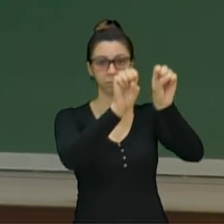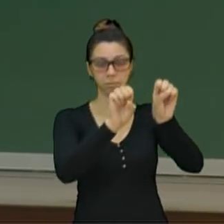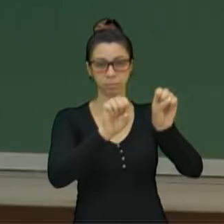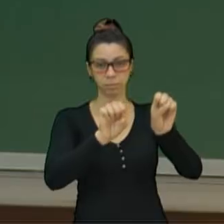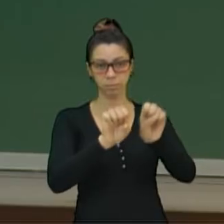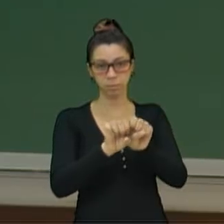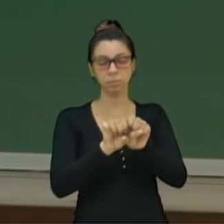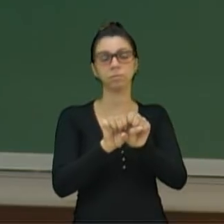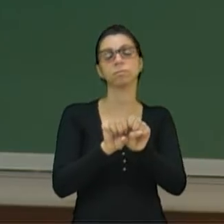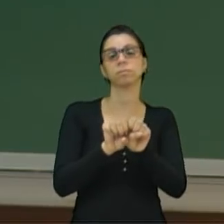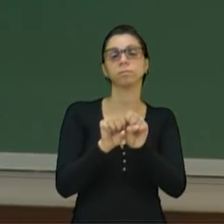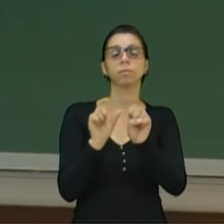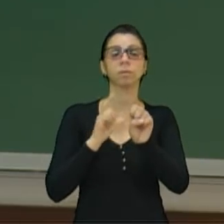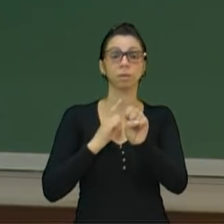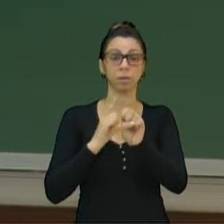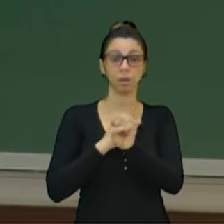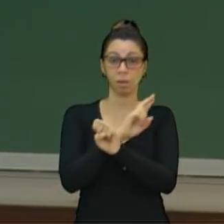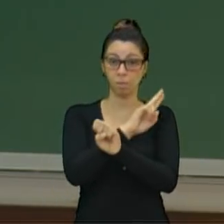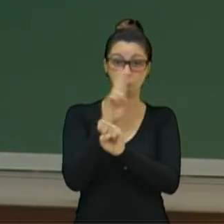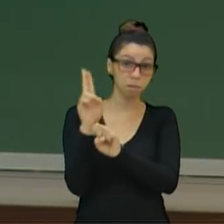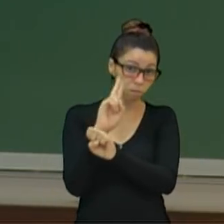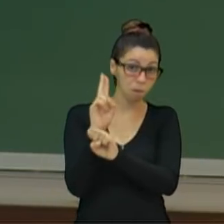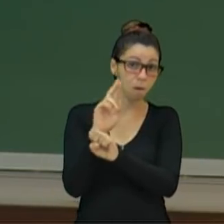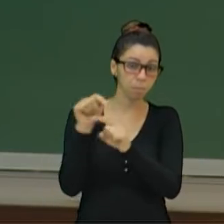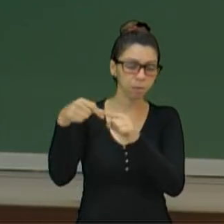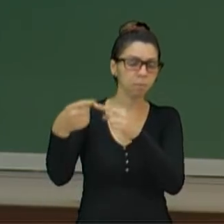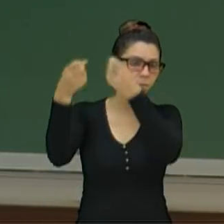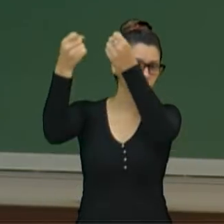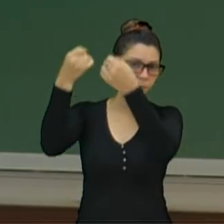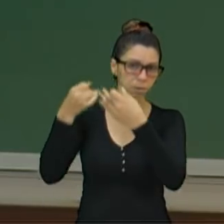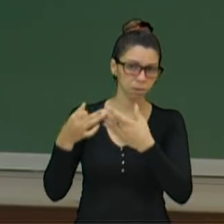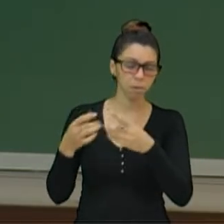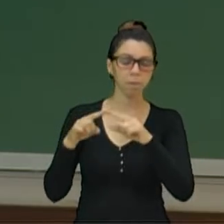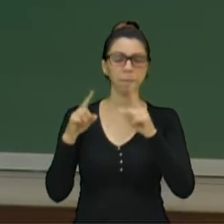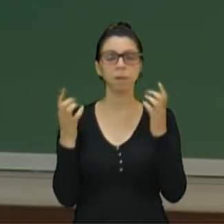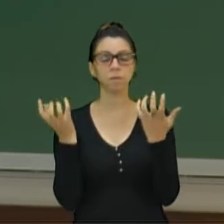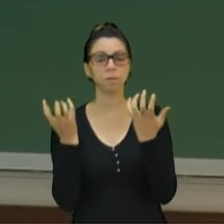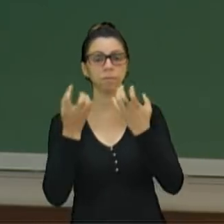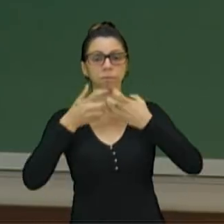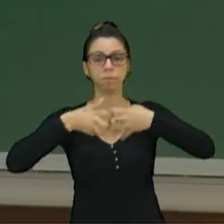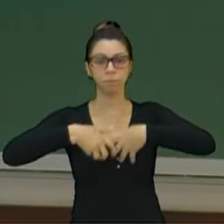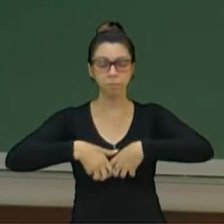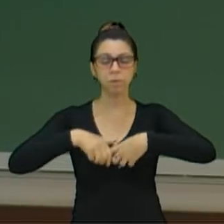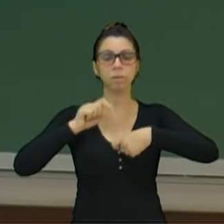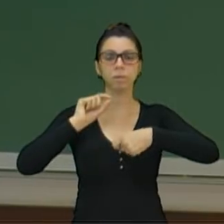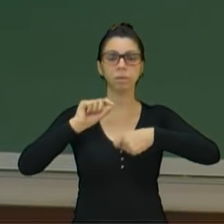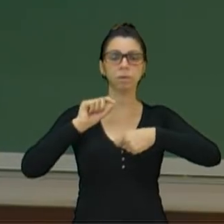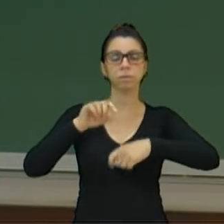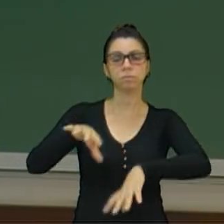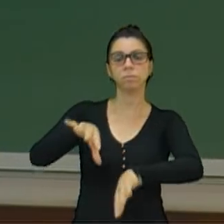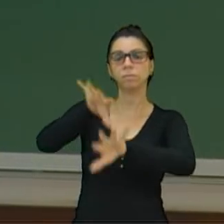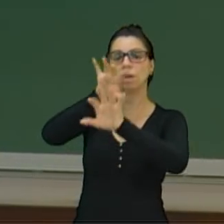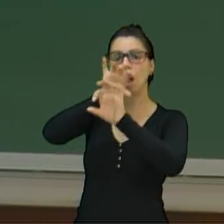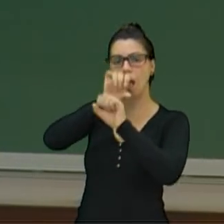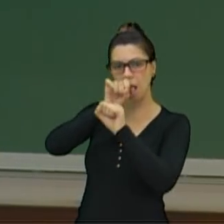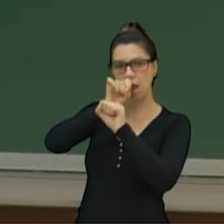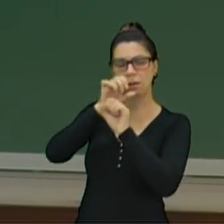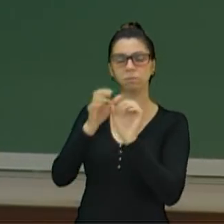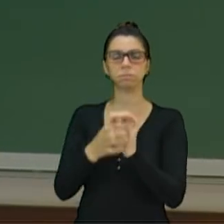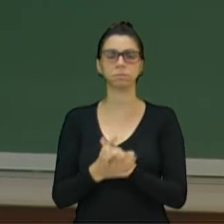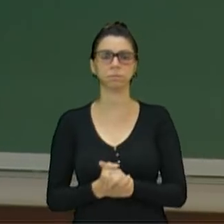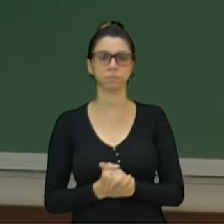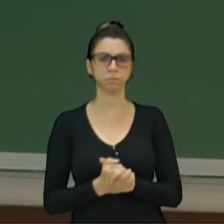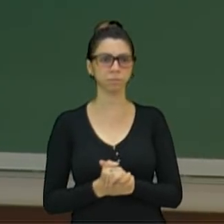que tem um nome, que a gente já vai ver daqui a pouquinho, mas ela tem uma função quimiorreceptora. Fabiana,